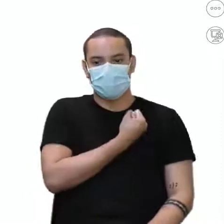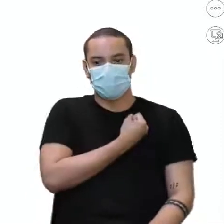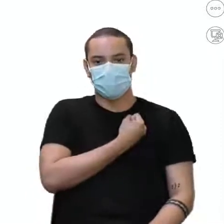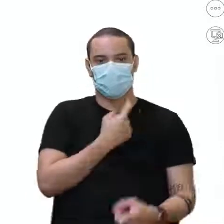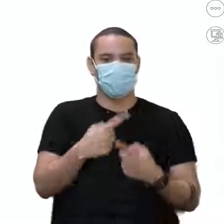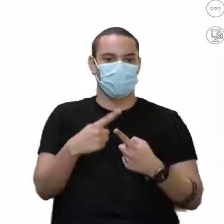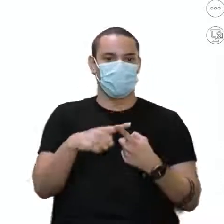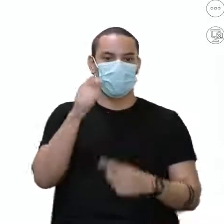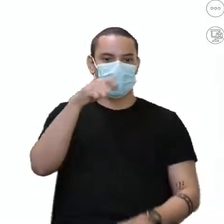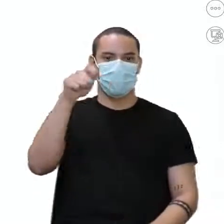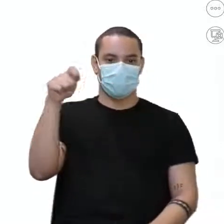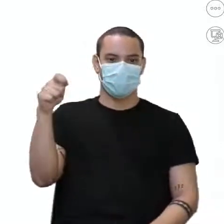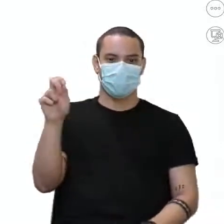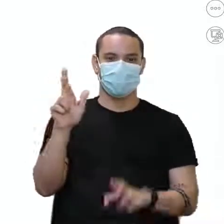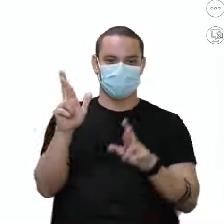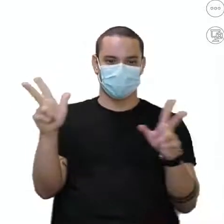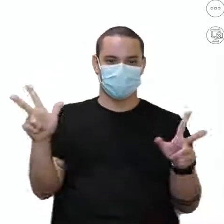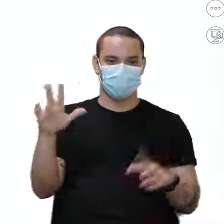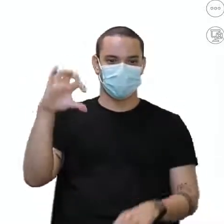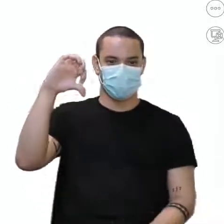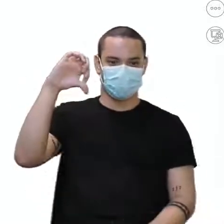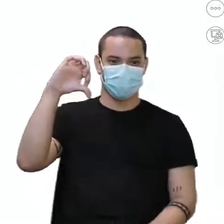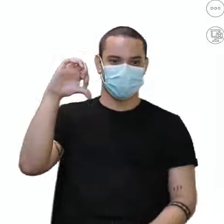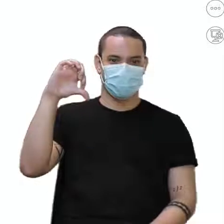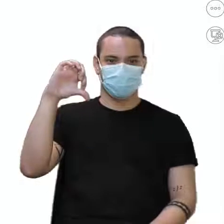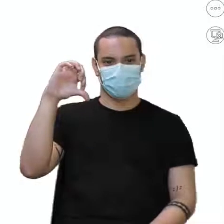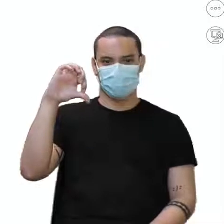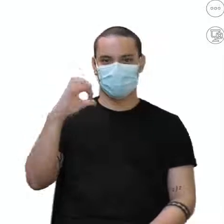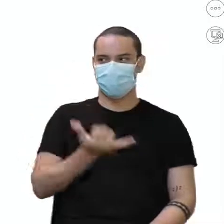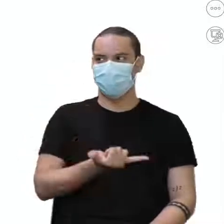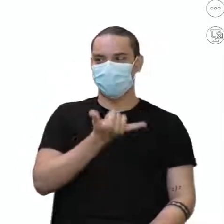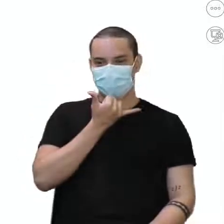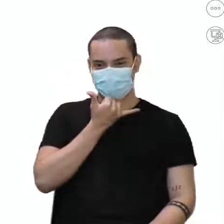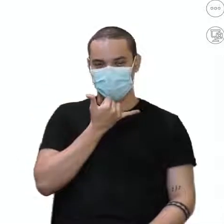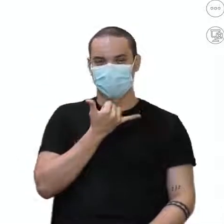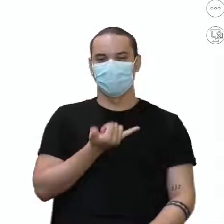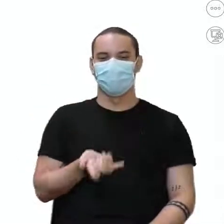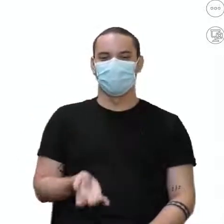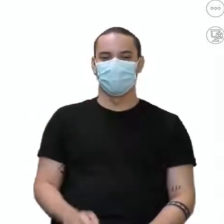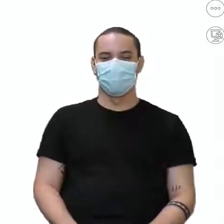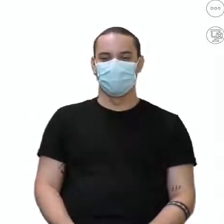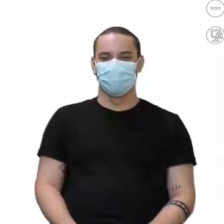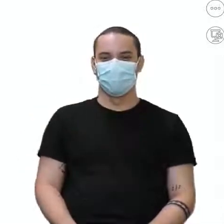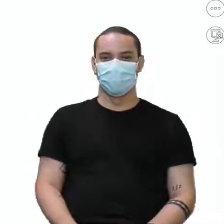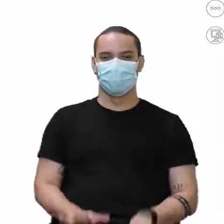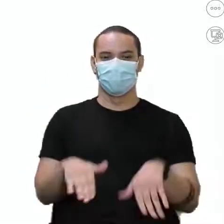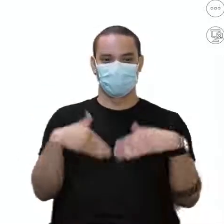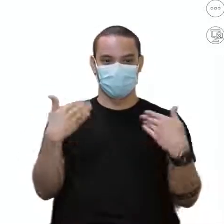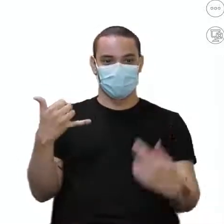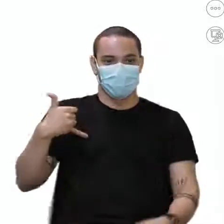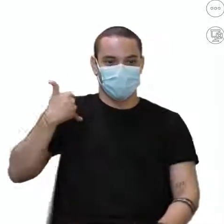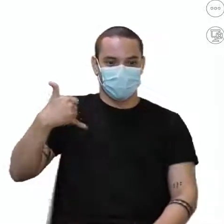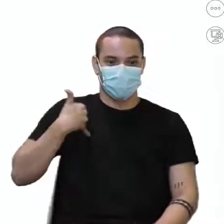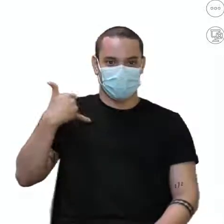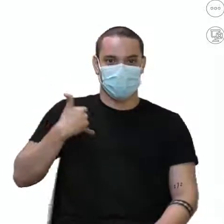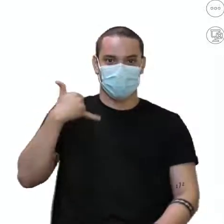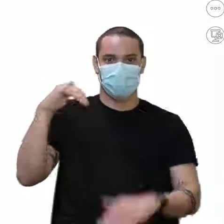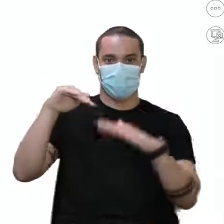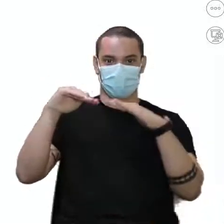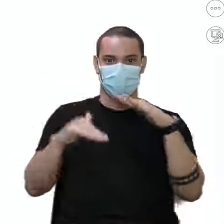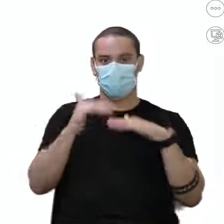eu escrevo os números bem estranho. Olha o meu 9 aqui. Que horror esse 9, gente. Vamos lá. Qual a idade mínima